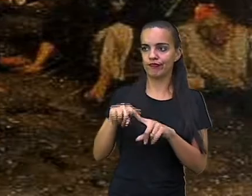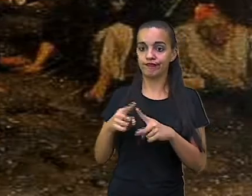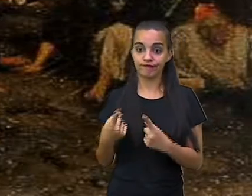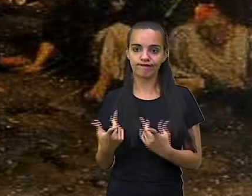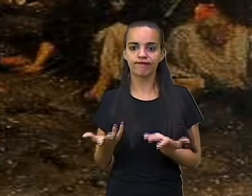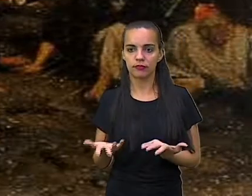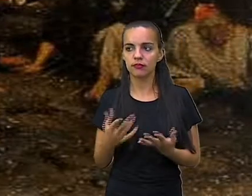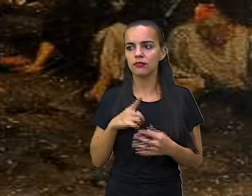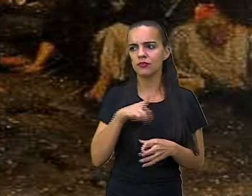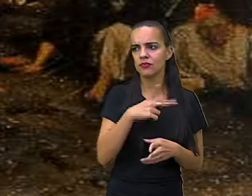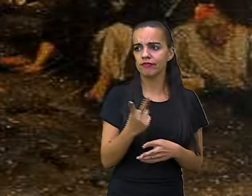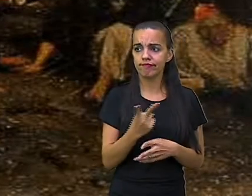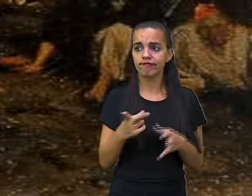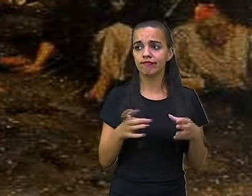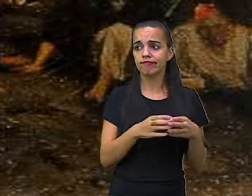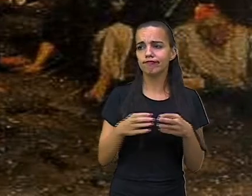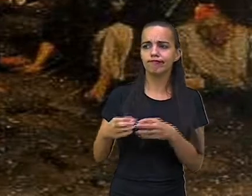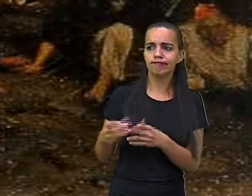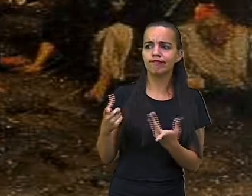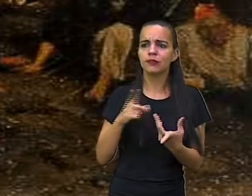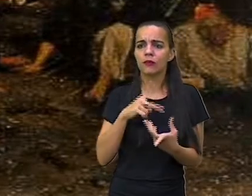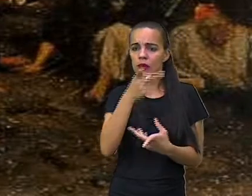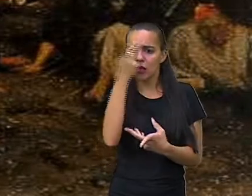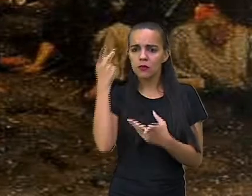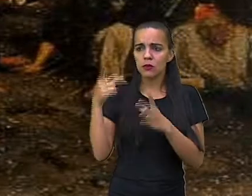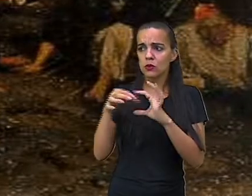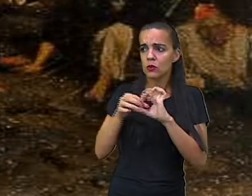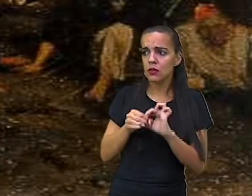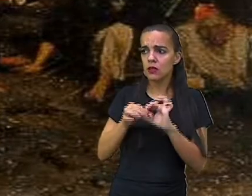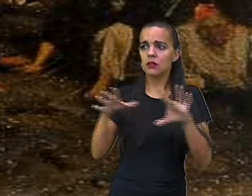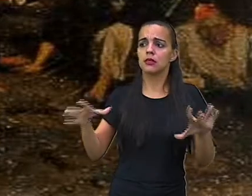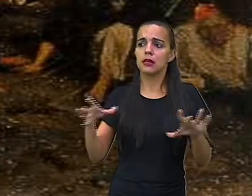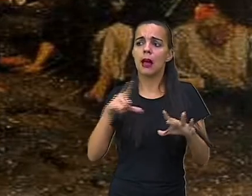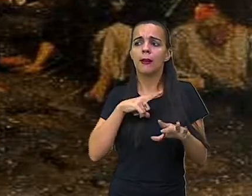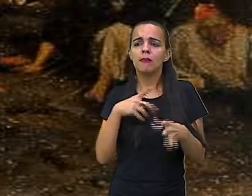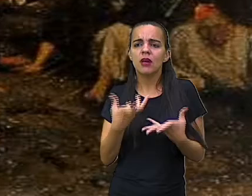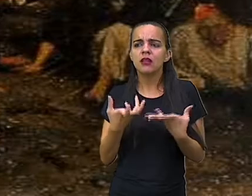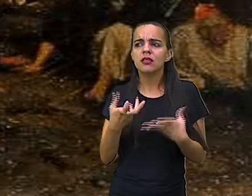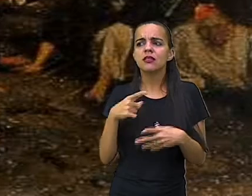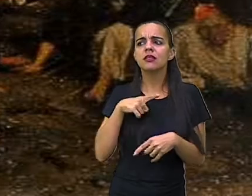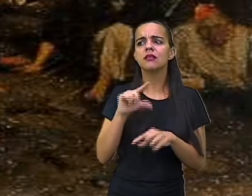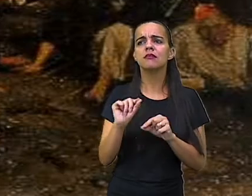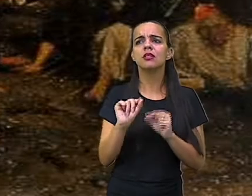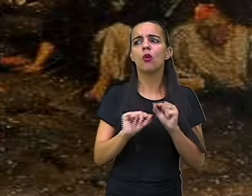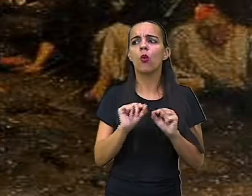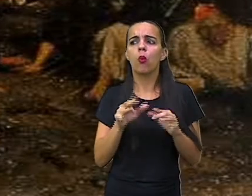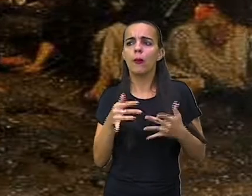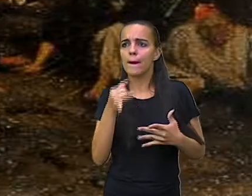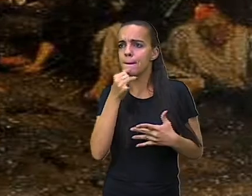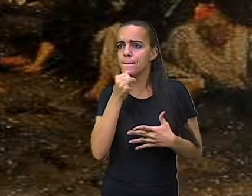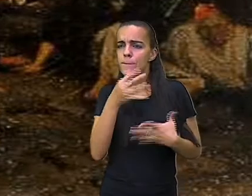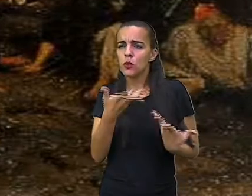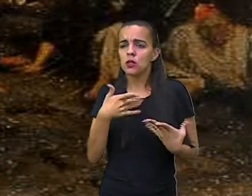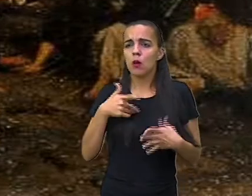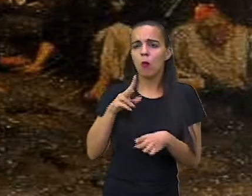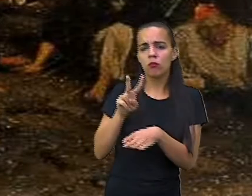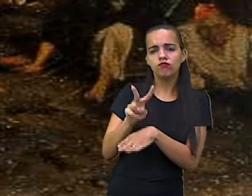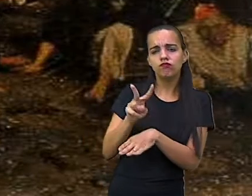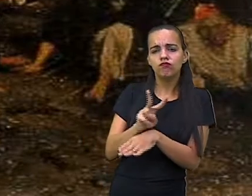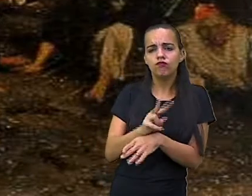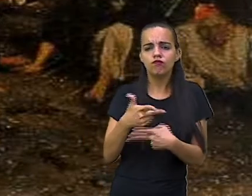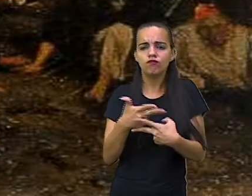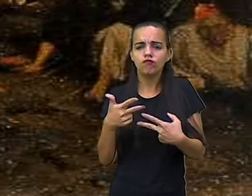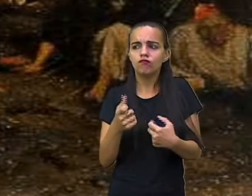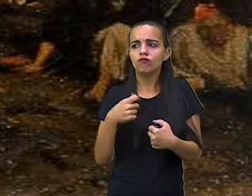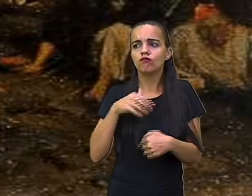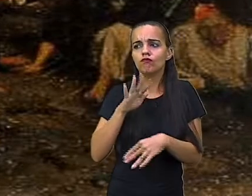Constituição. Ainda assim, os liberais saíram vitoriosos após esmagarem violentamente a